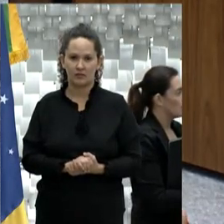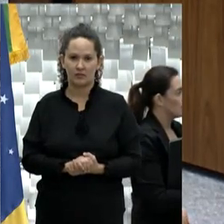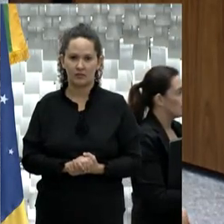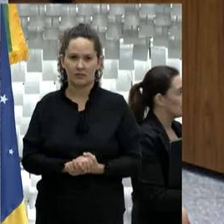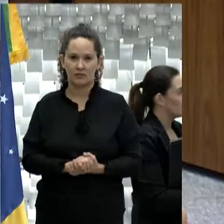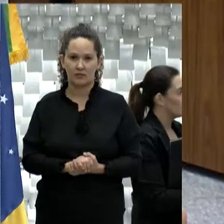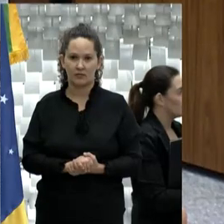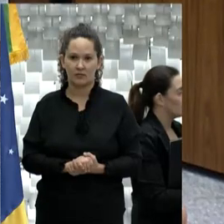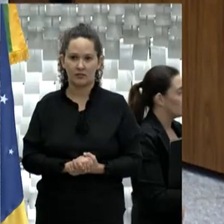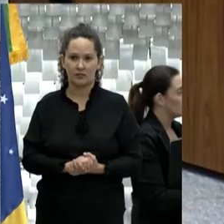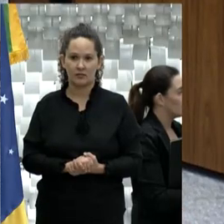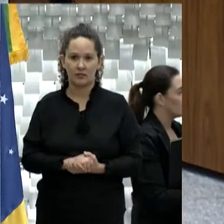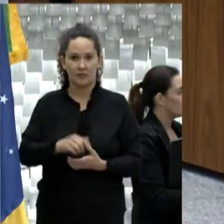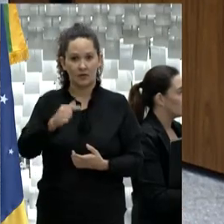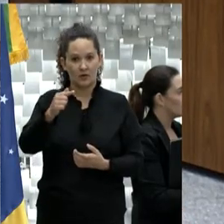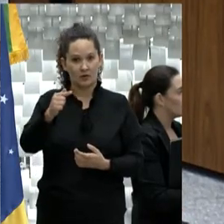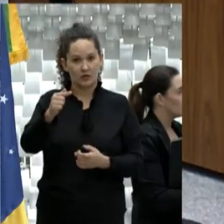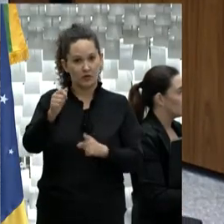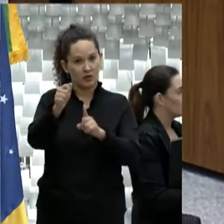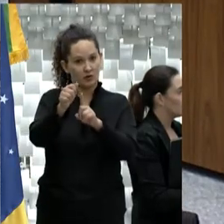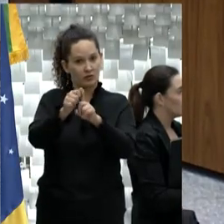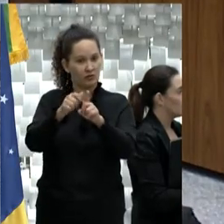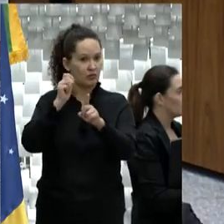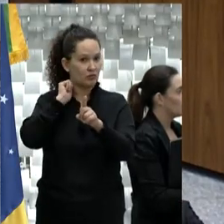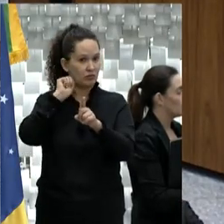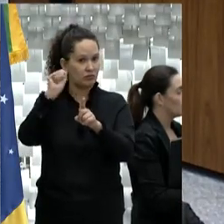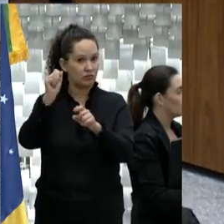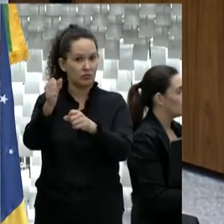Sete de abril de